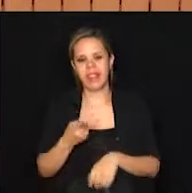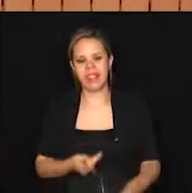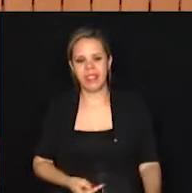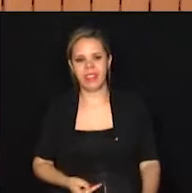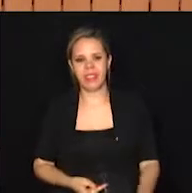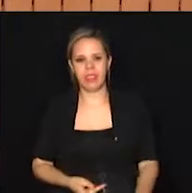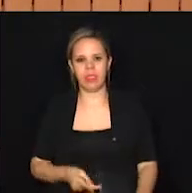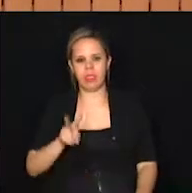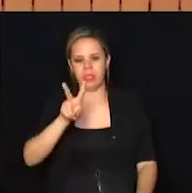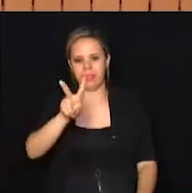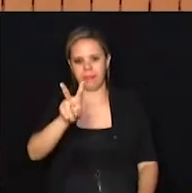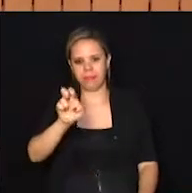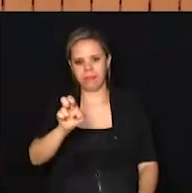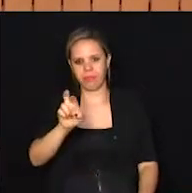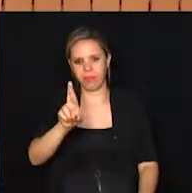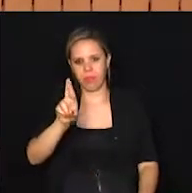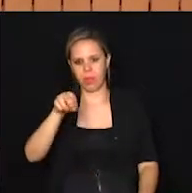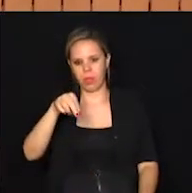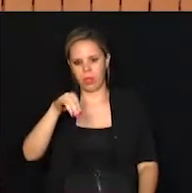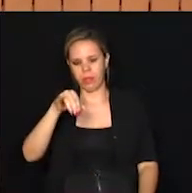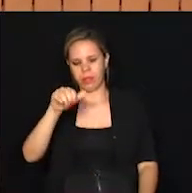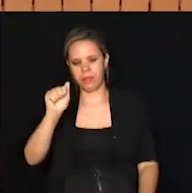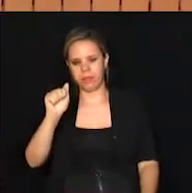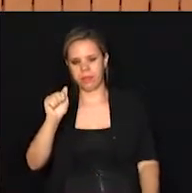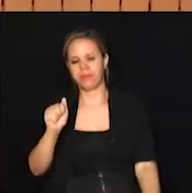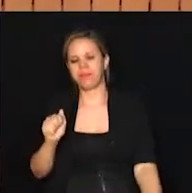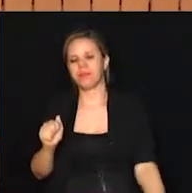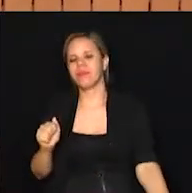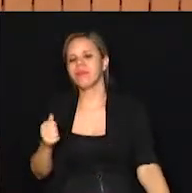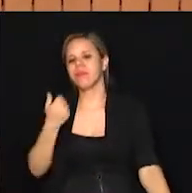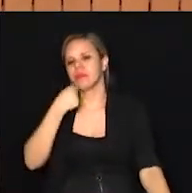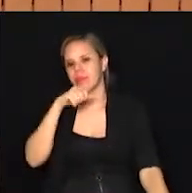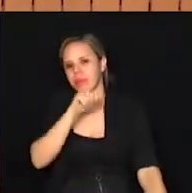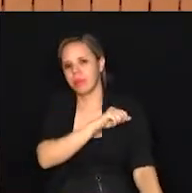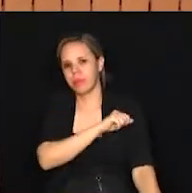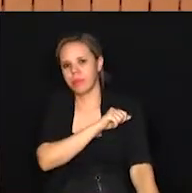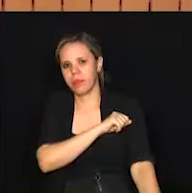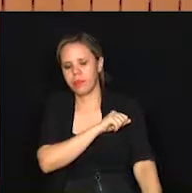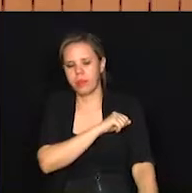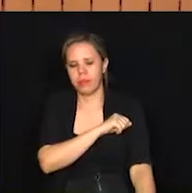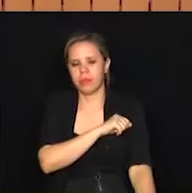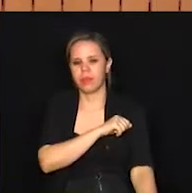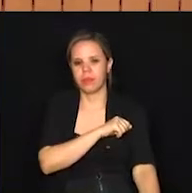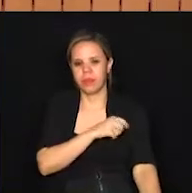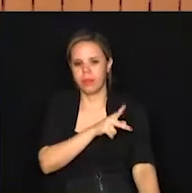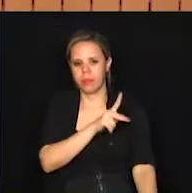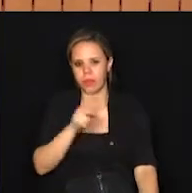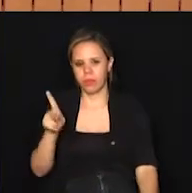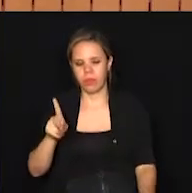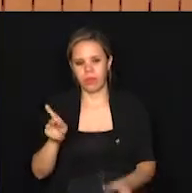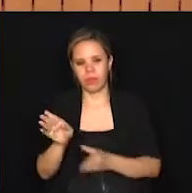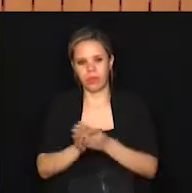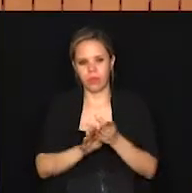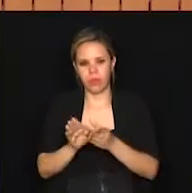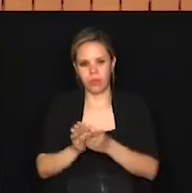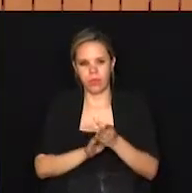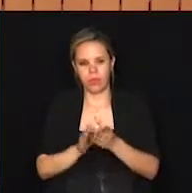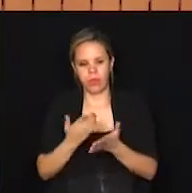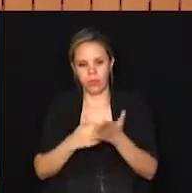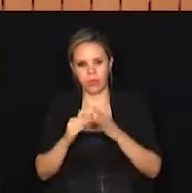poder público, à prefeitura, ao governo do estado. O que a gente tem feito quando há ausência deles no debate público,